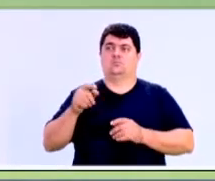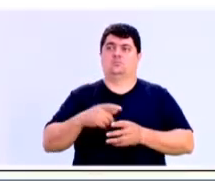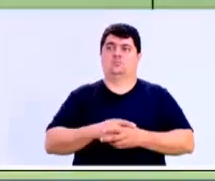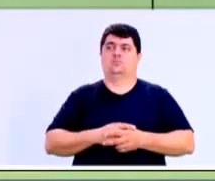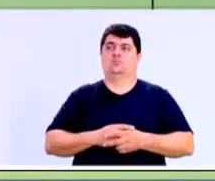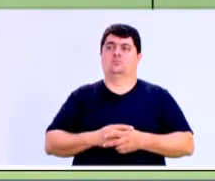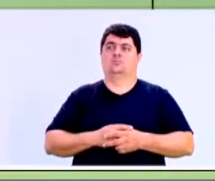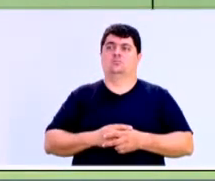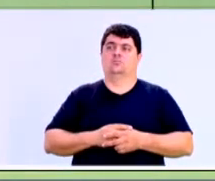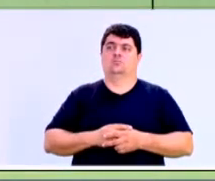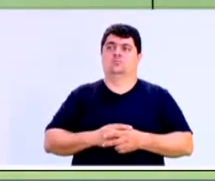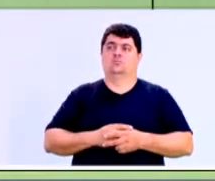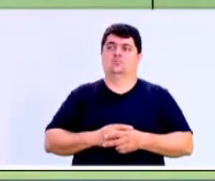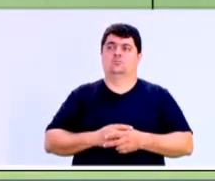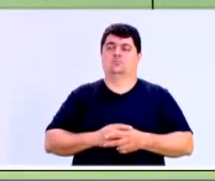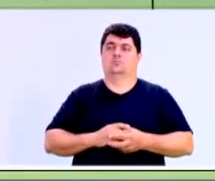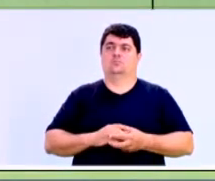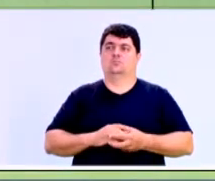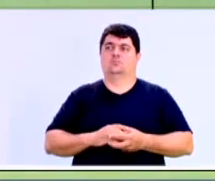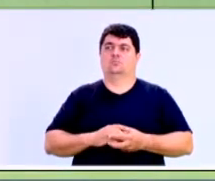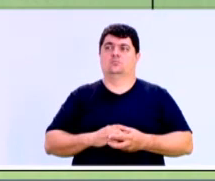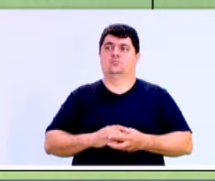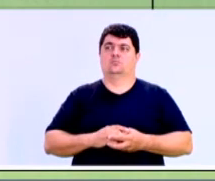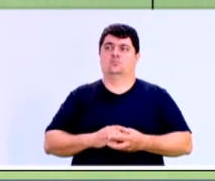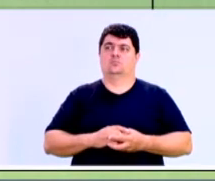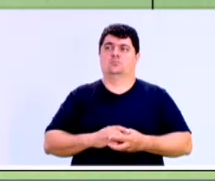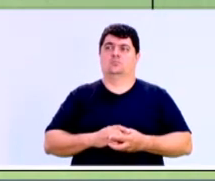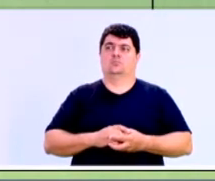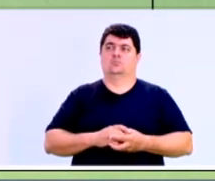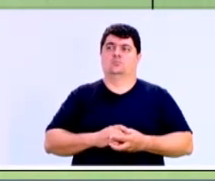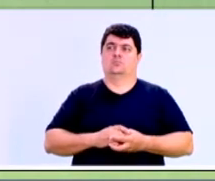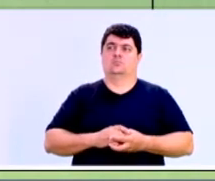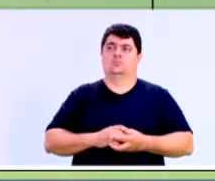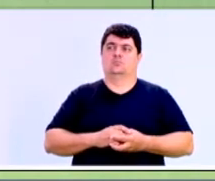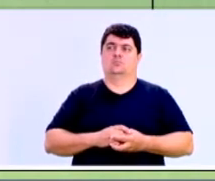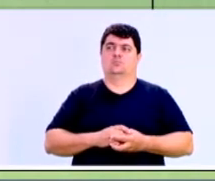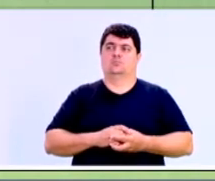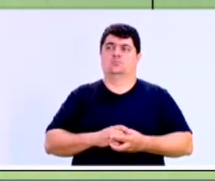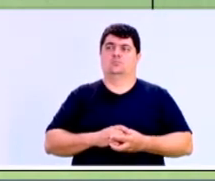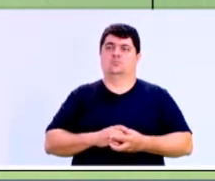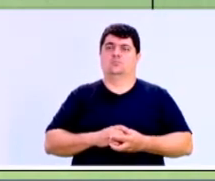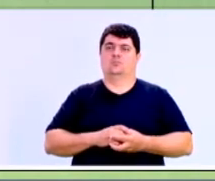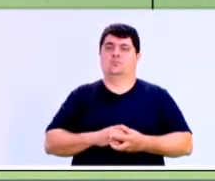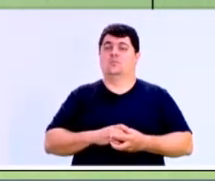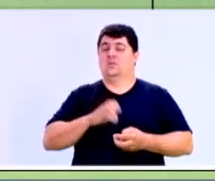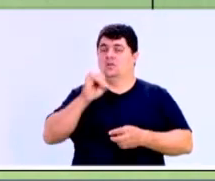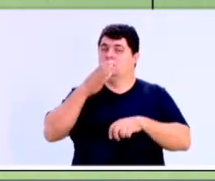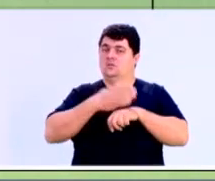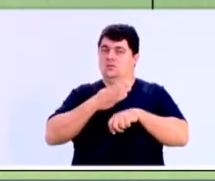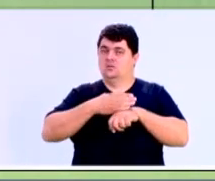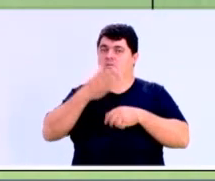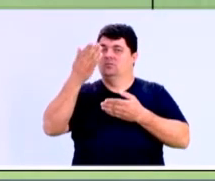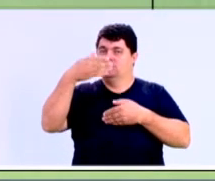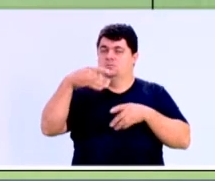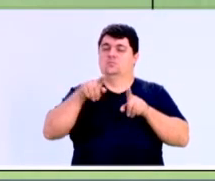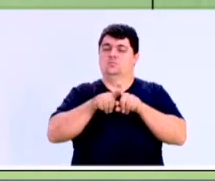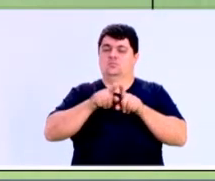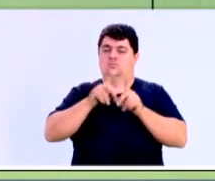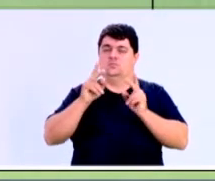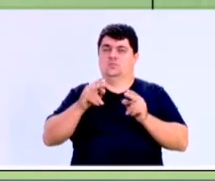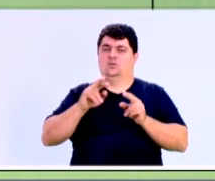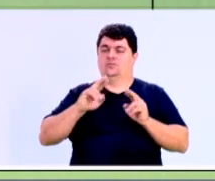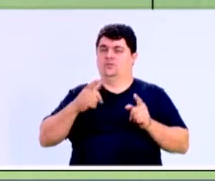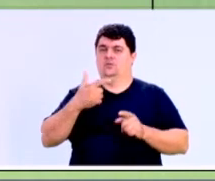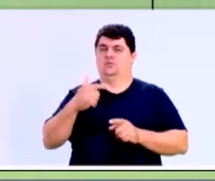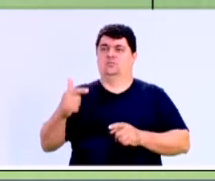como duplicatas a receber, correto? E se a gente está fazendo assim nos exercícios, vai ser assim também no dia da avaliação, não vai fazer